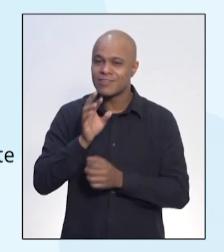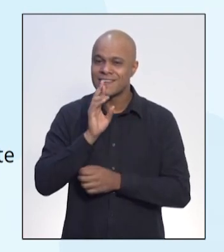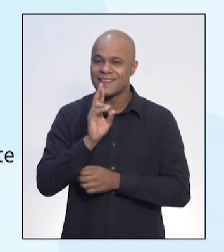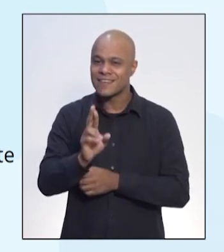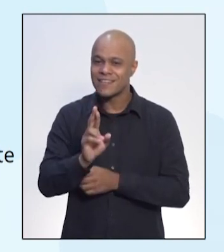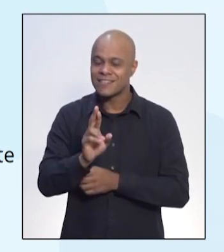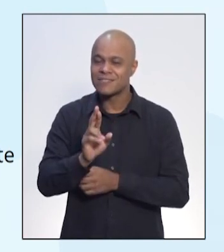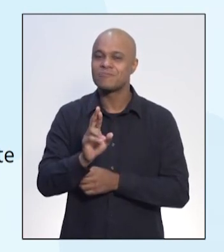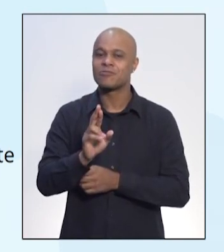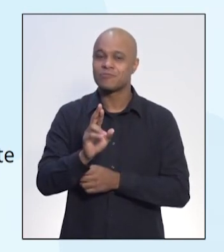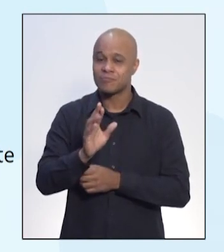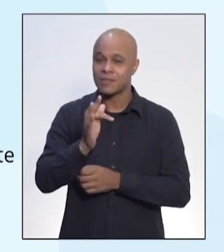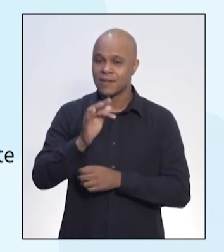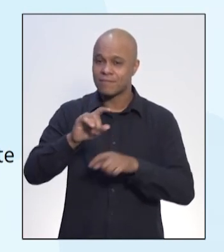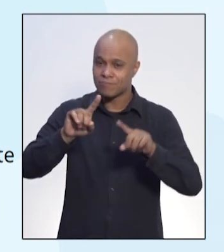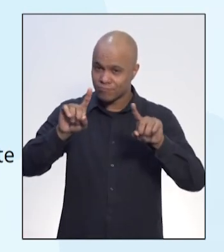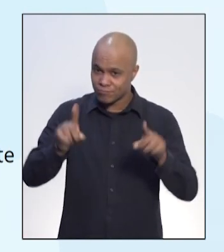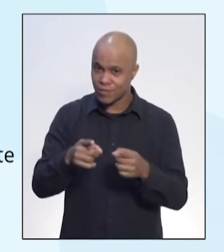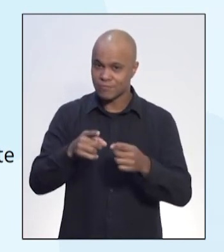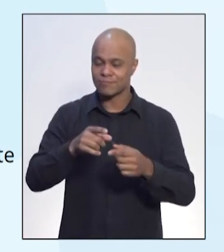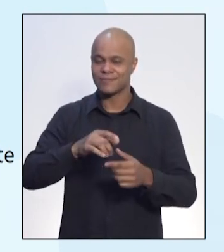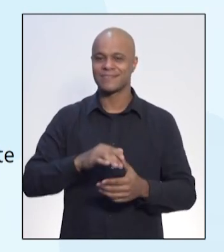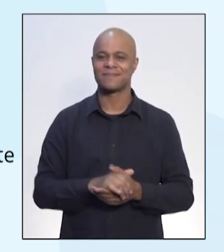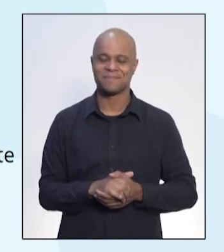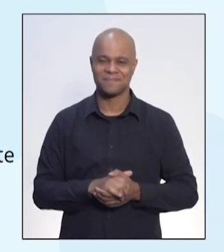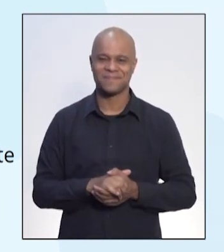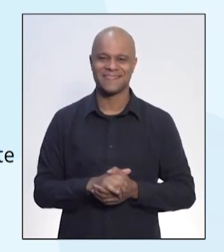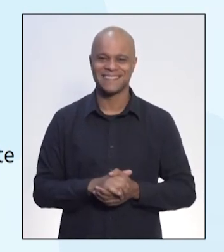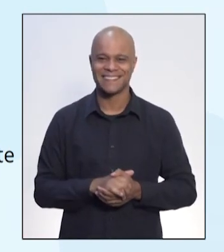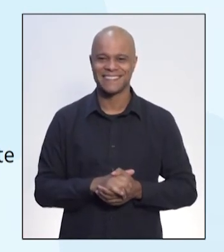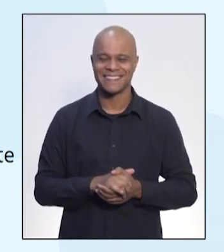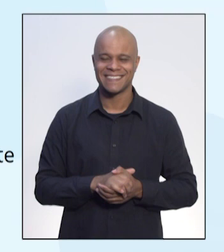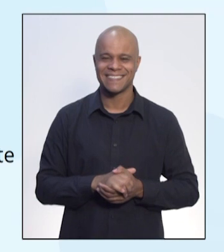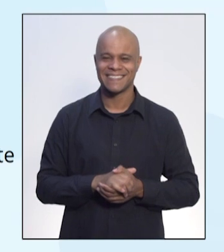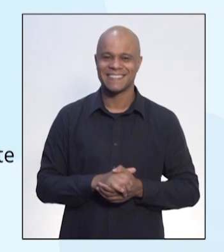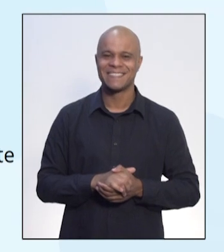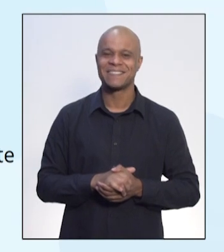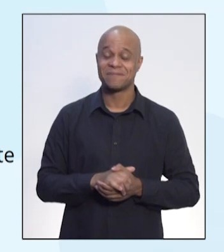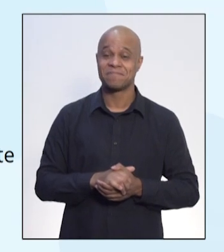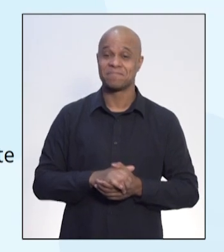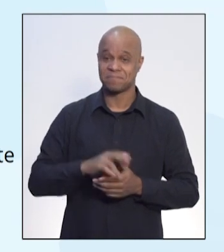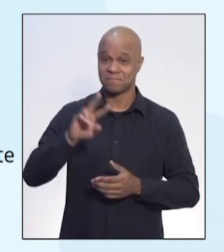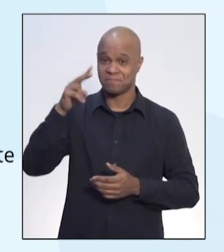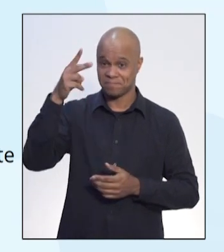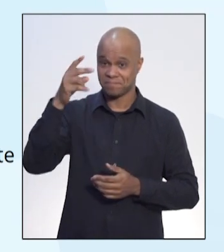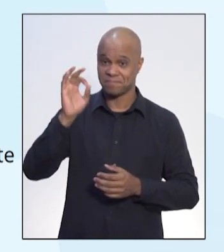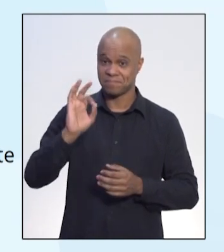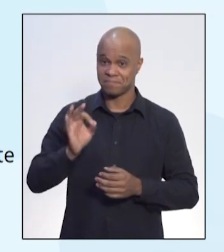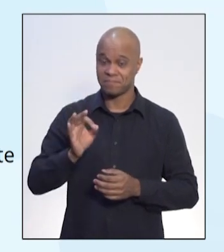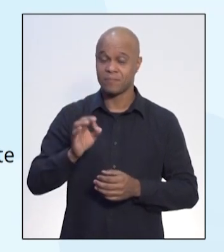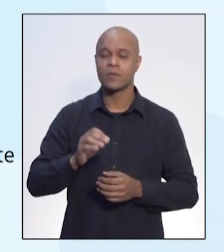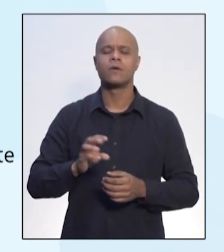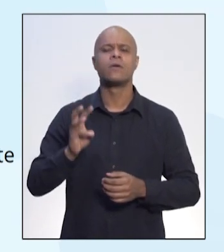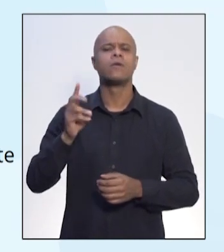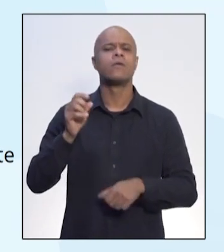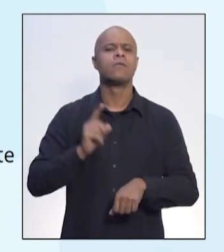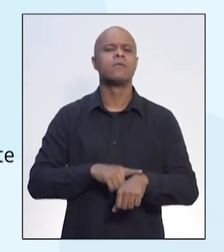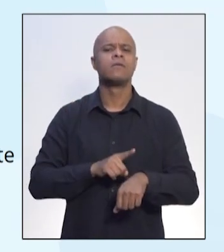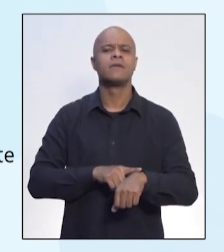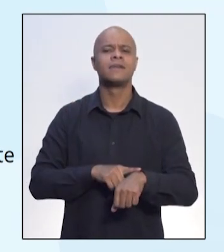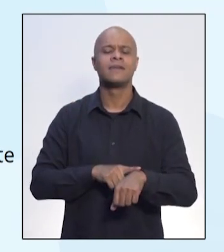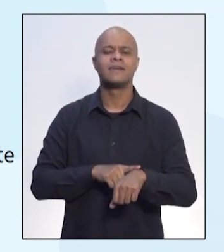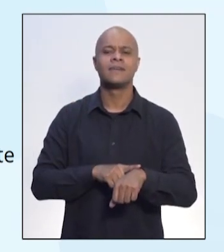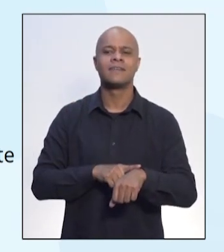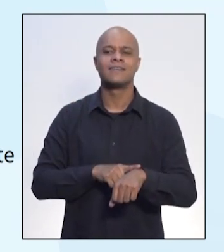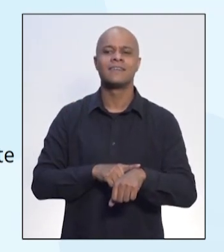função quadrática. A de área igual uma funçãozinha com um xizinho ao quadrado. Tudo bem? Professora Inês, quanto tempo a gente tem para essa